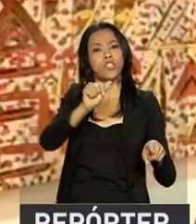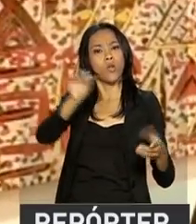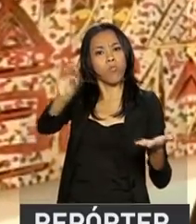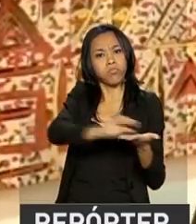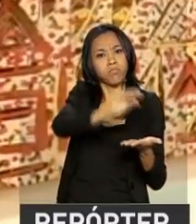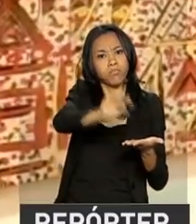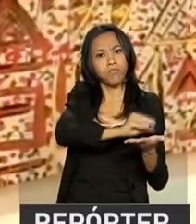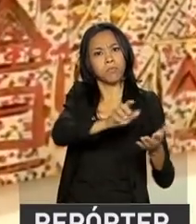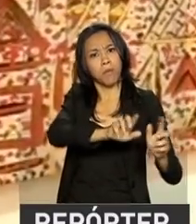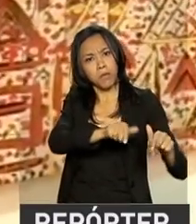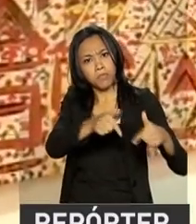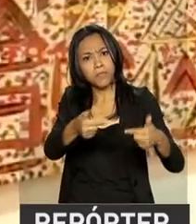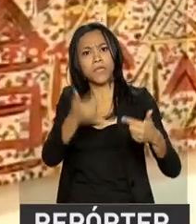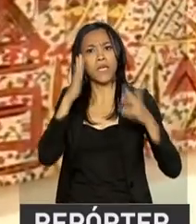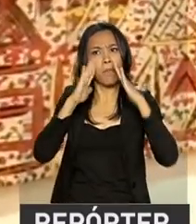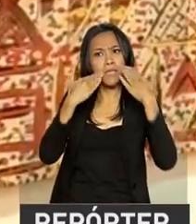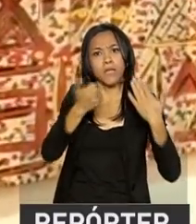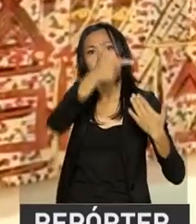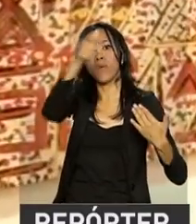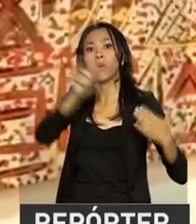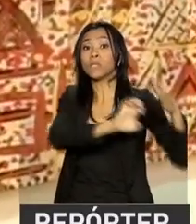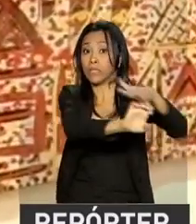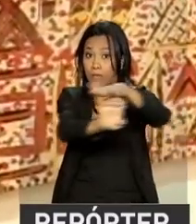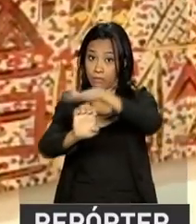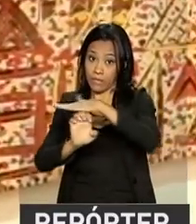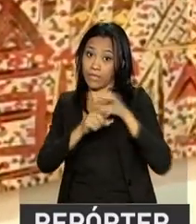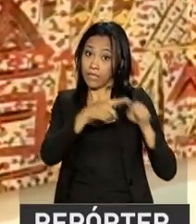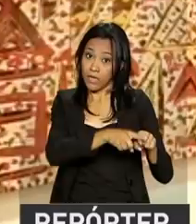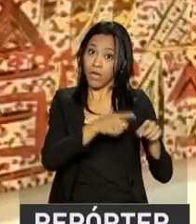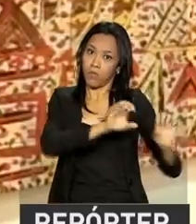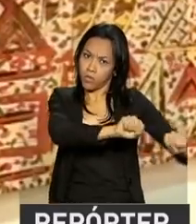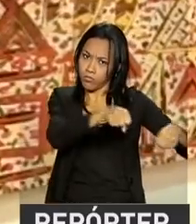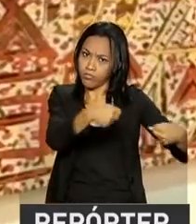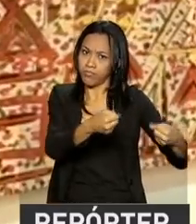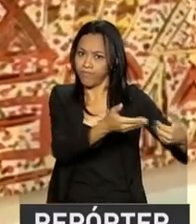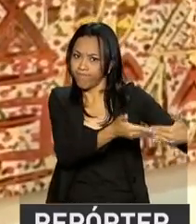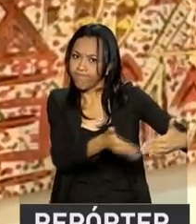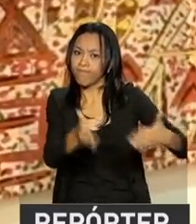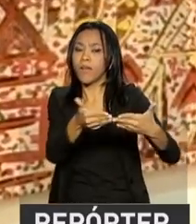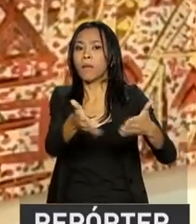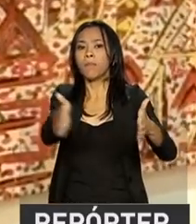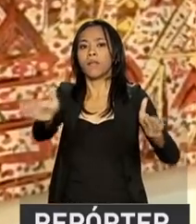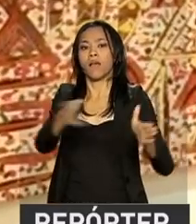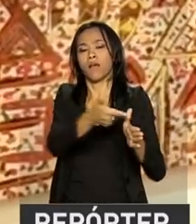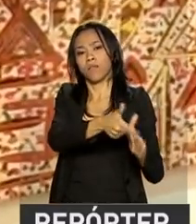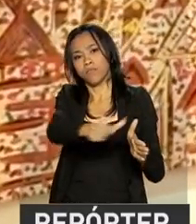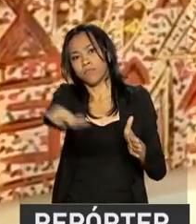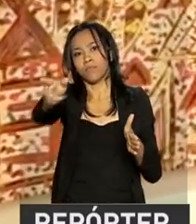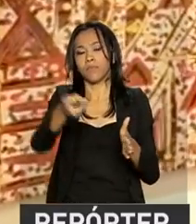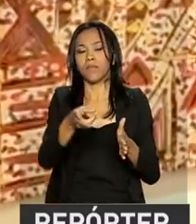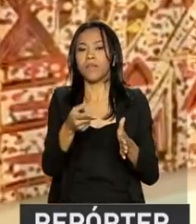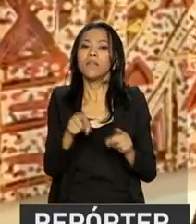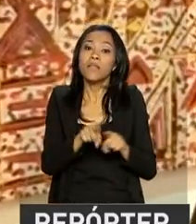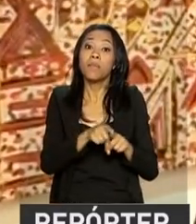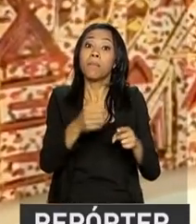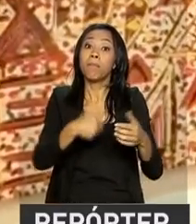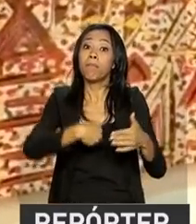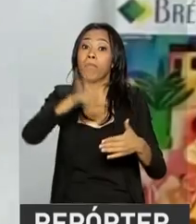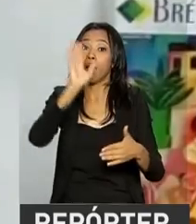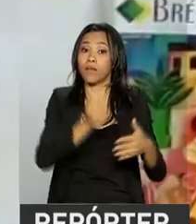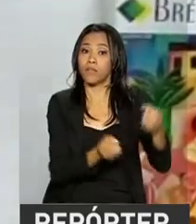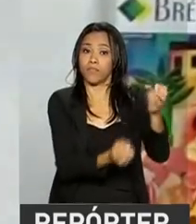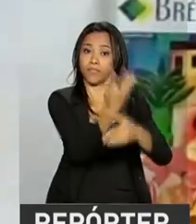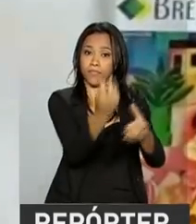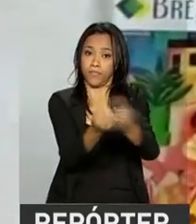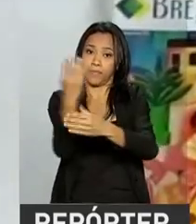ser apresentados a grandes investidores, para que assim elas possam ser investidas, crescerem, ampliarem seus mercados e dessa forma gerar mais emprego e mais renda.